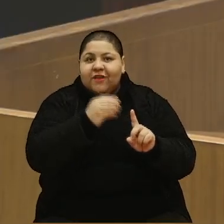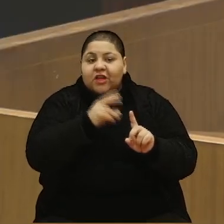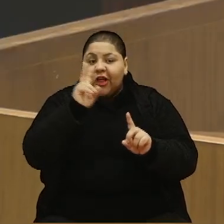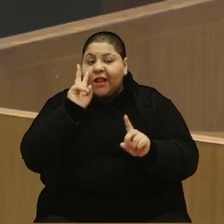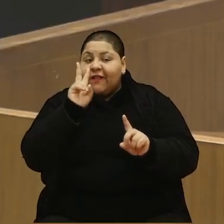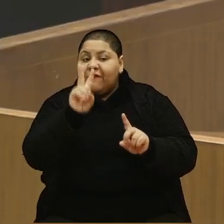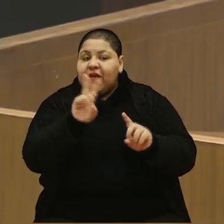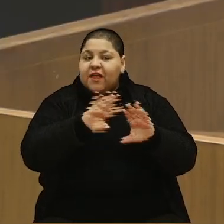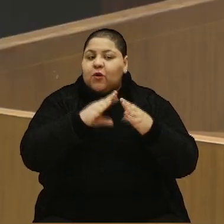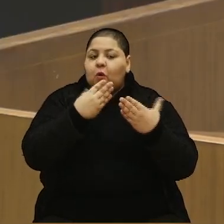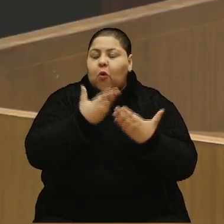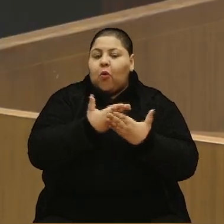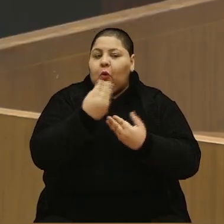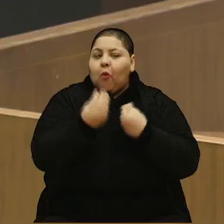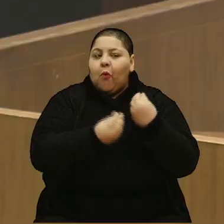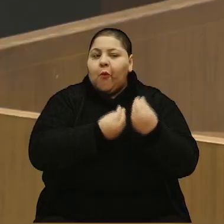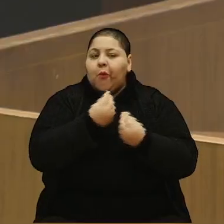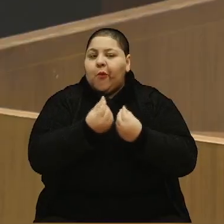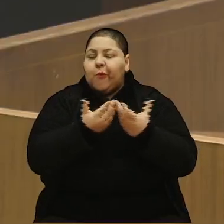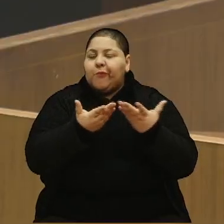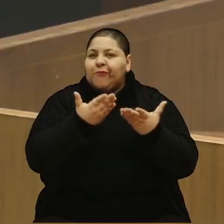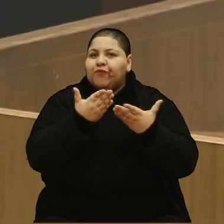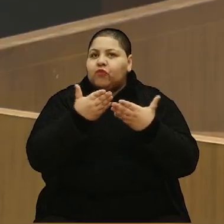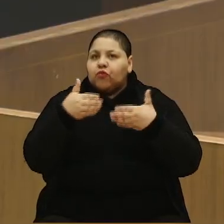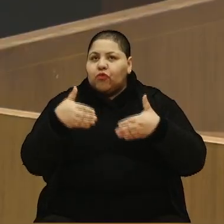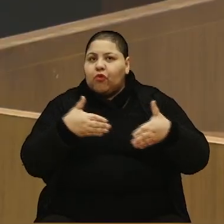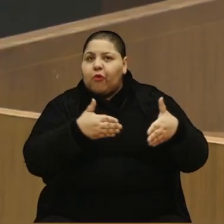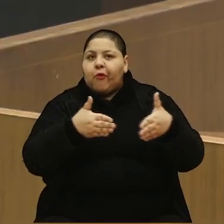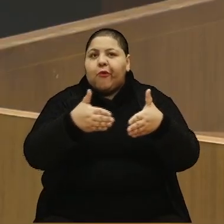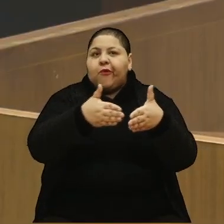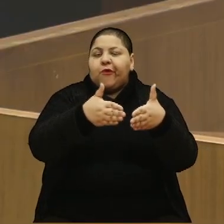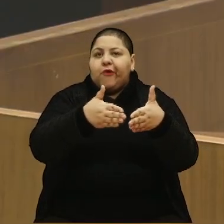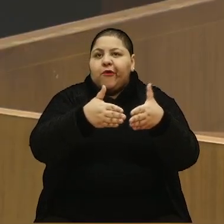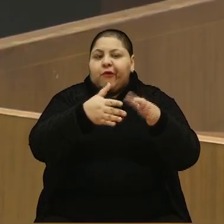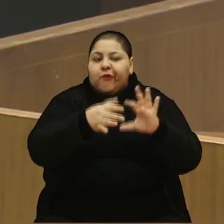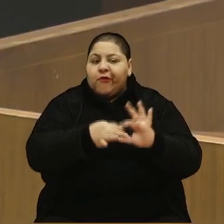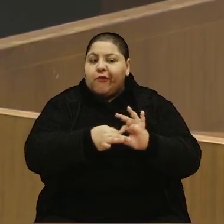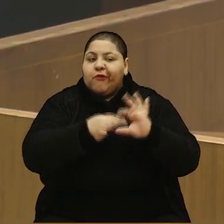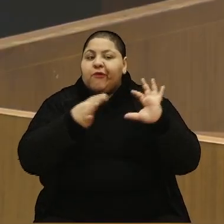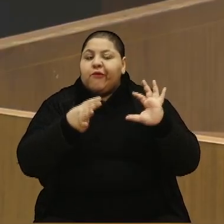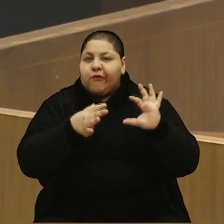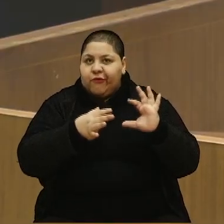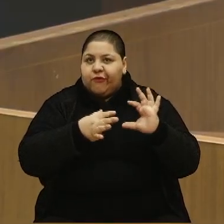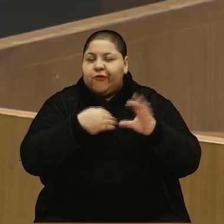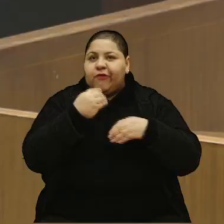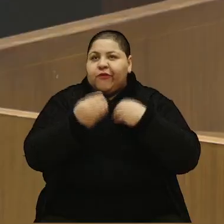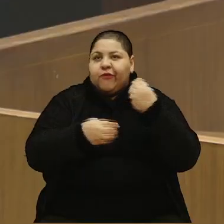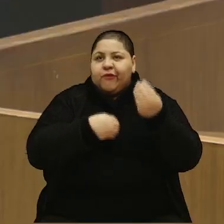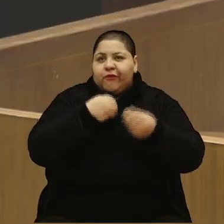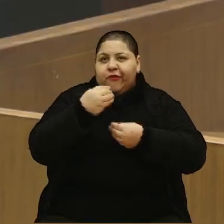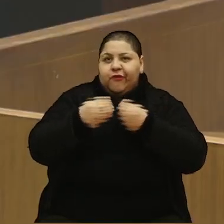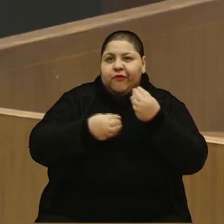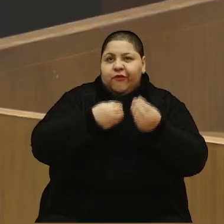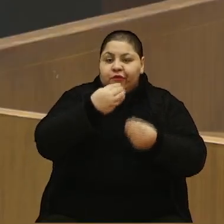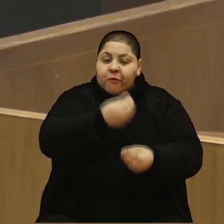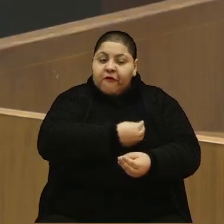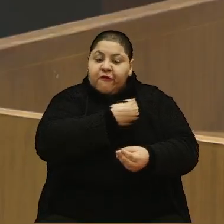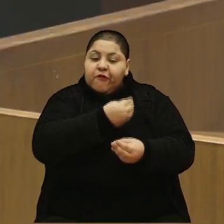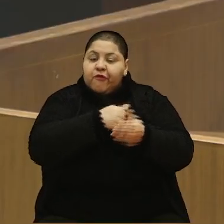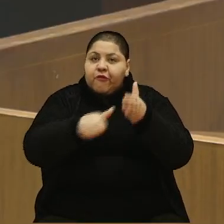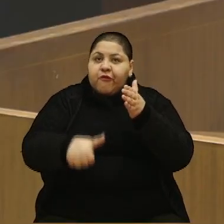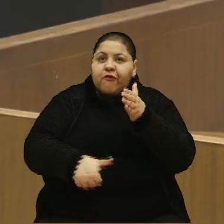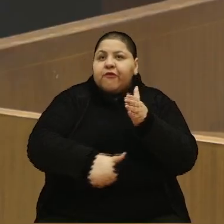na escola o caminho para se libertarem, então, no sentido de buscar uma vida melhor, uma